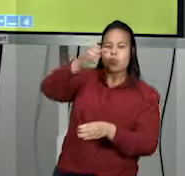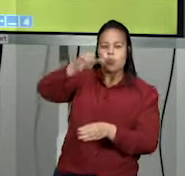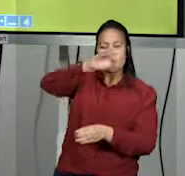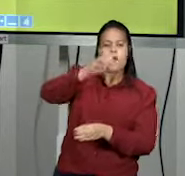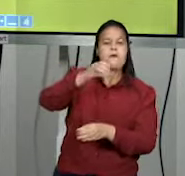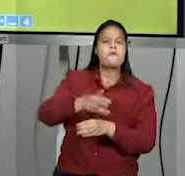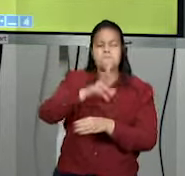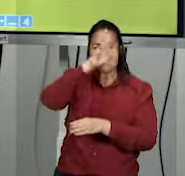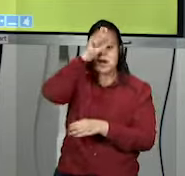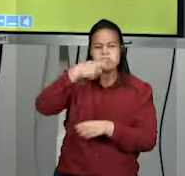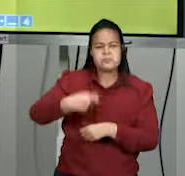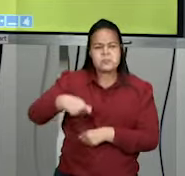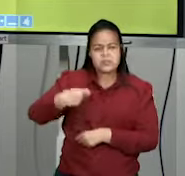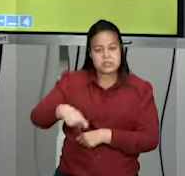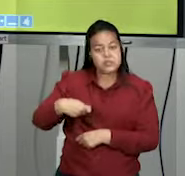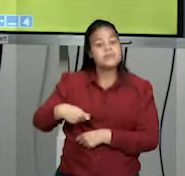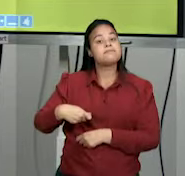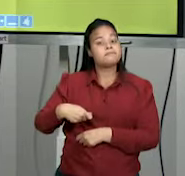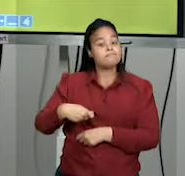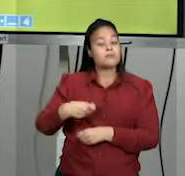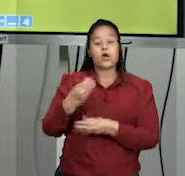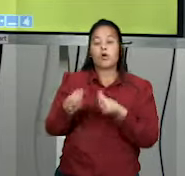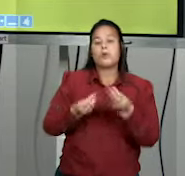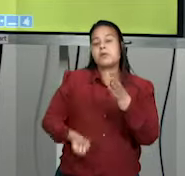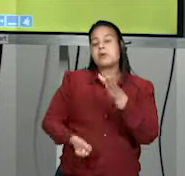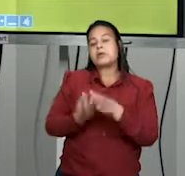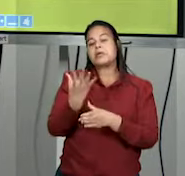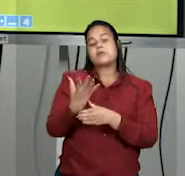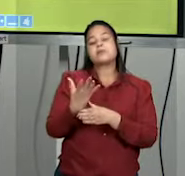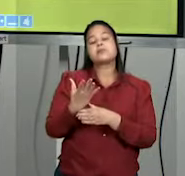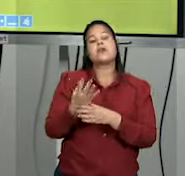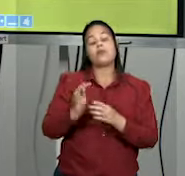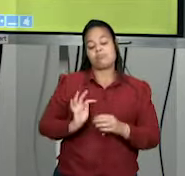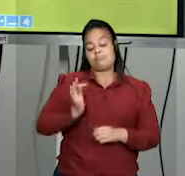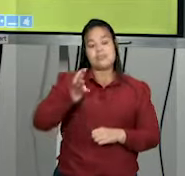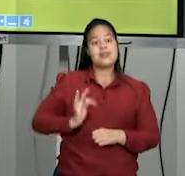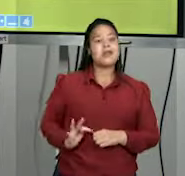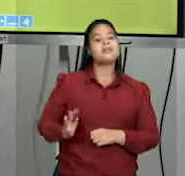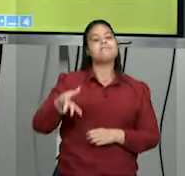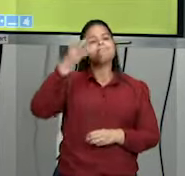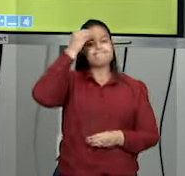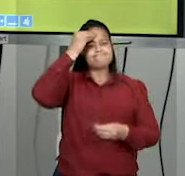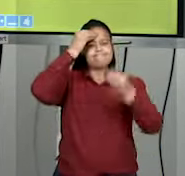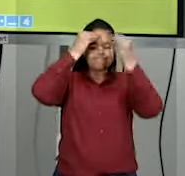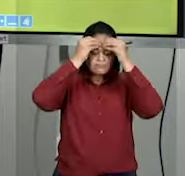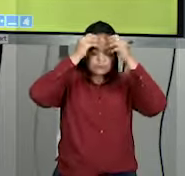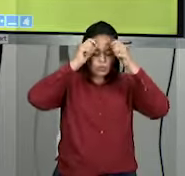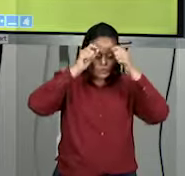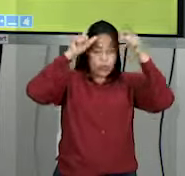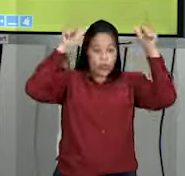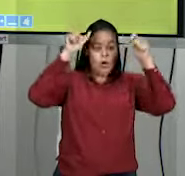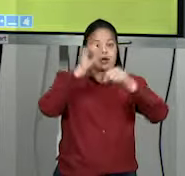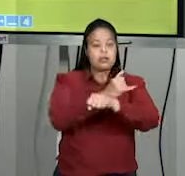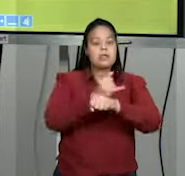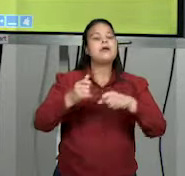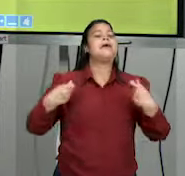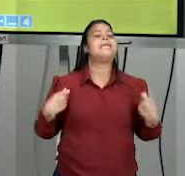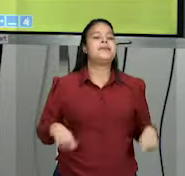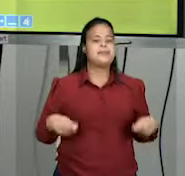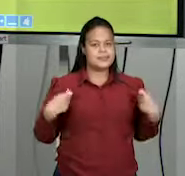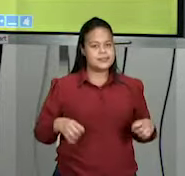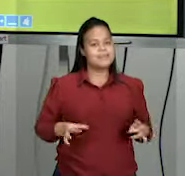resistente, né, então a fabricação demanda de técnica, de conhecimento, de procedimento, sim, demanda de